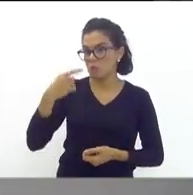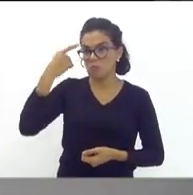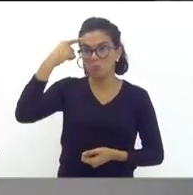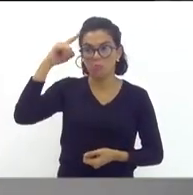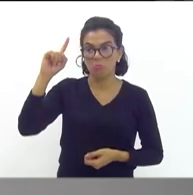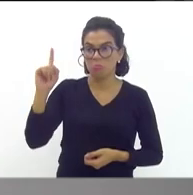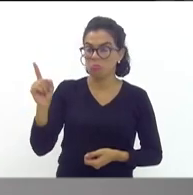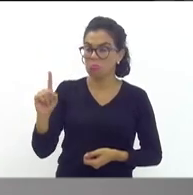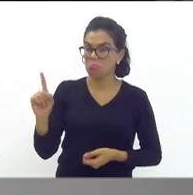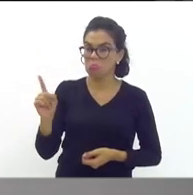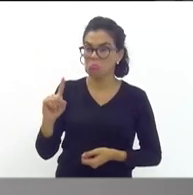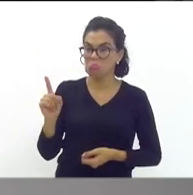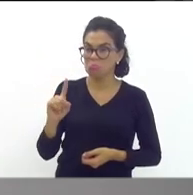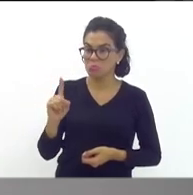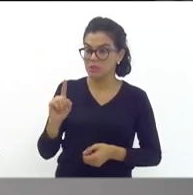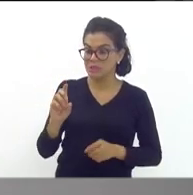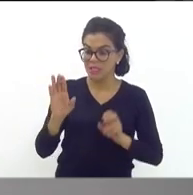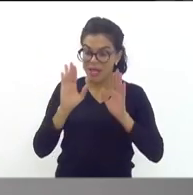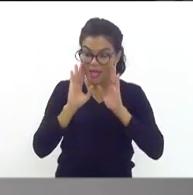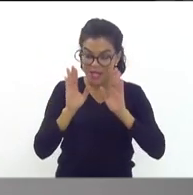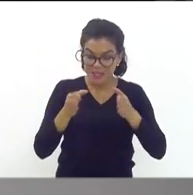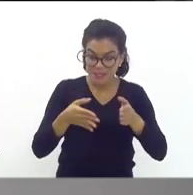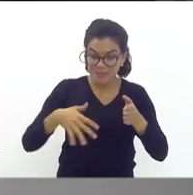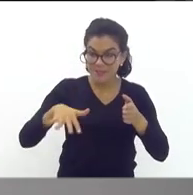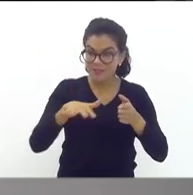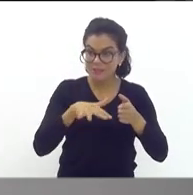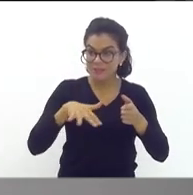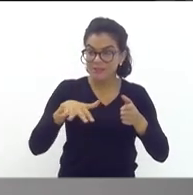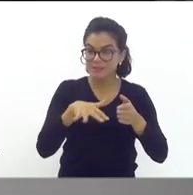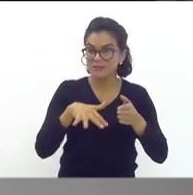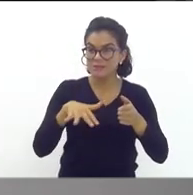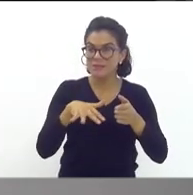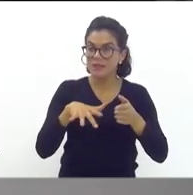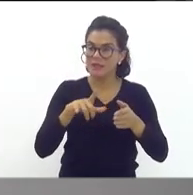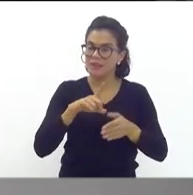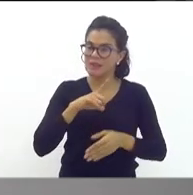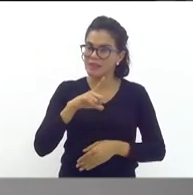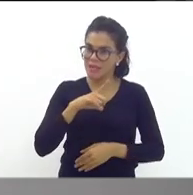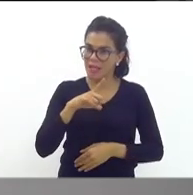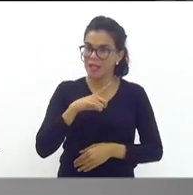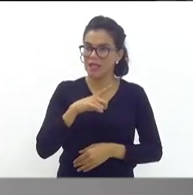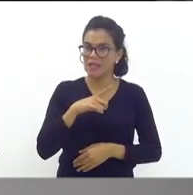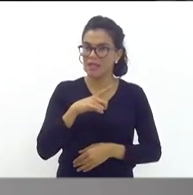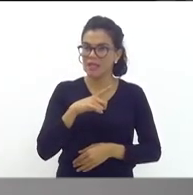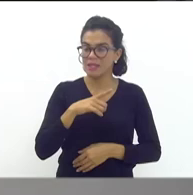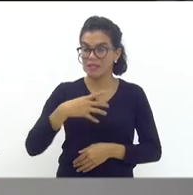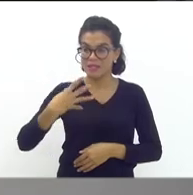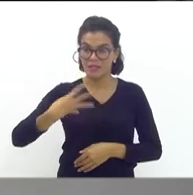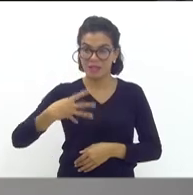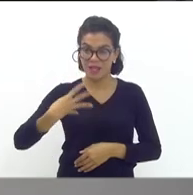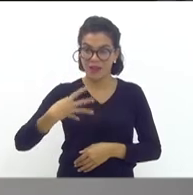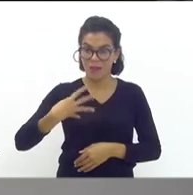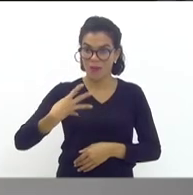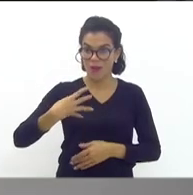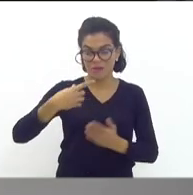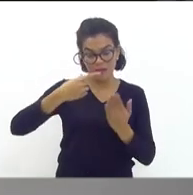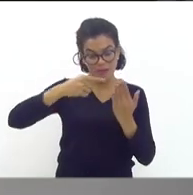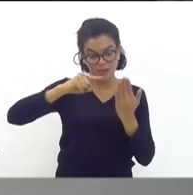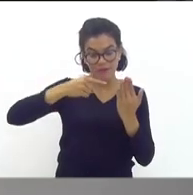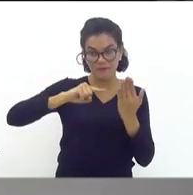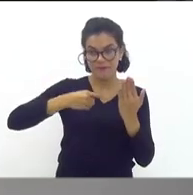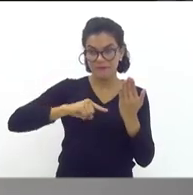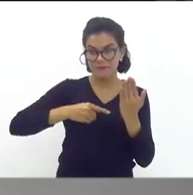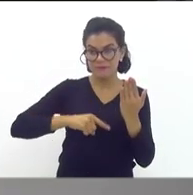dizer se essa questão específica encontra-se presente na quarta revisão na verdade